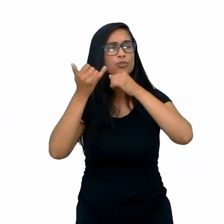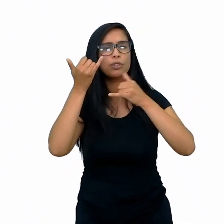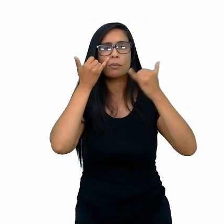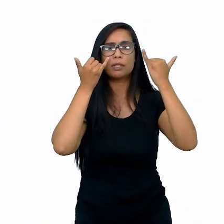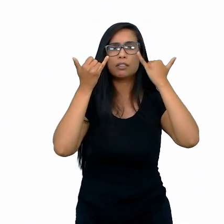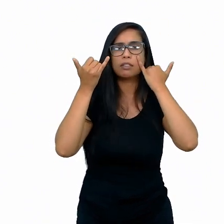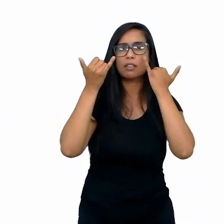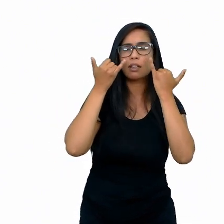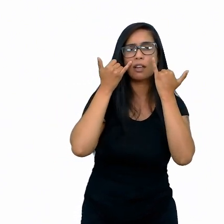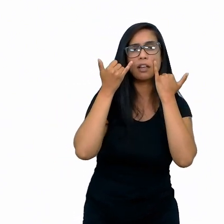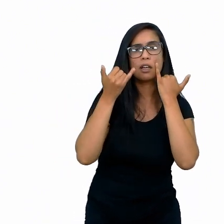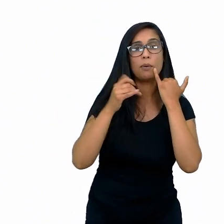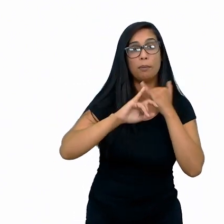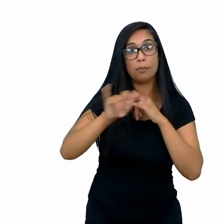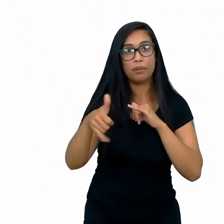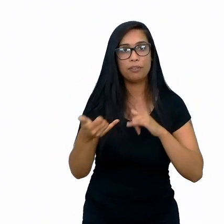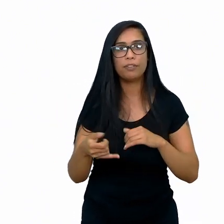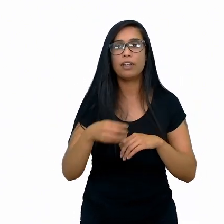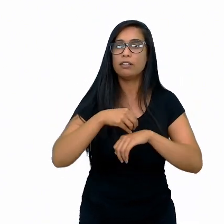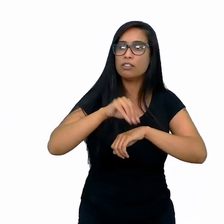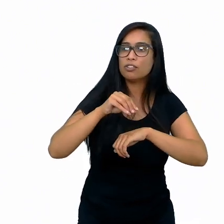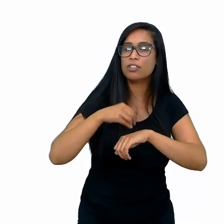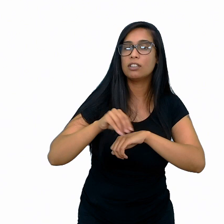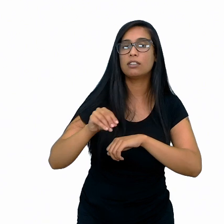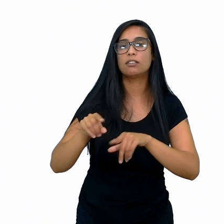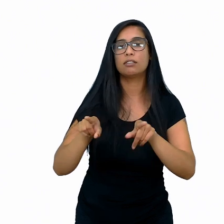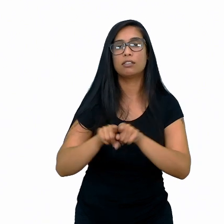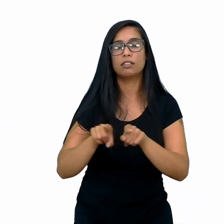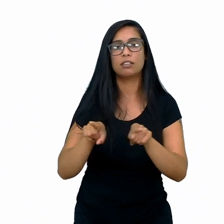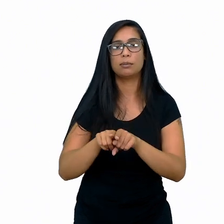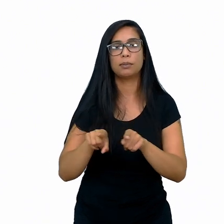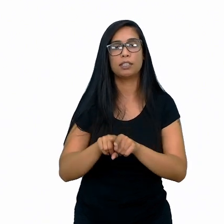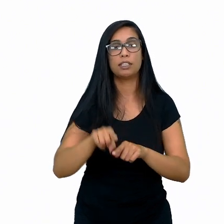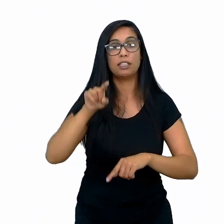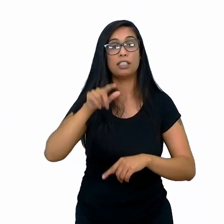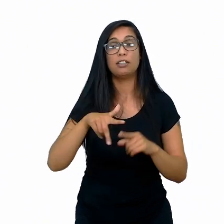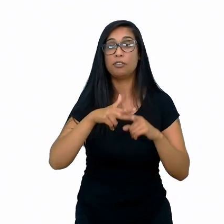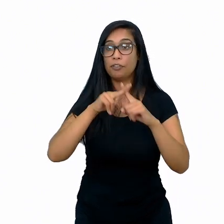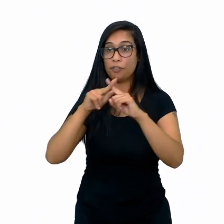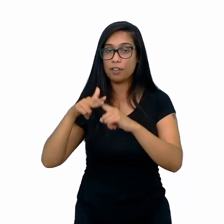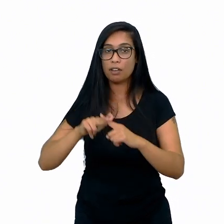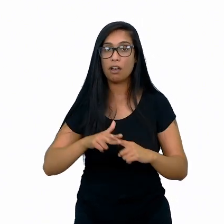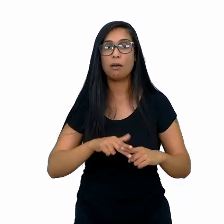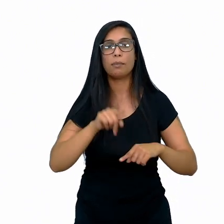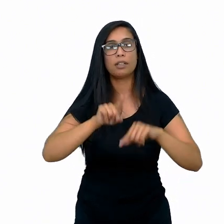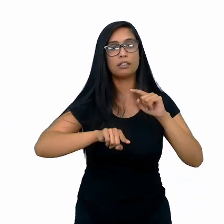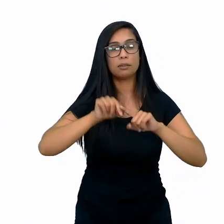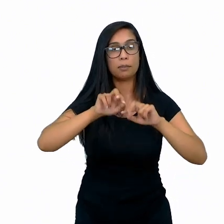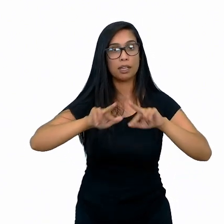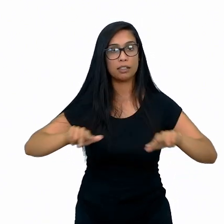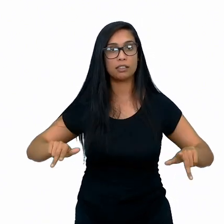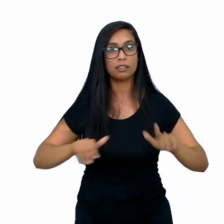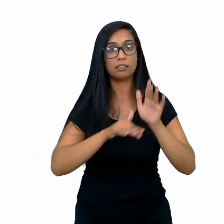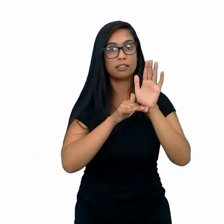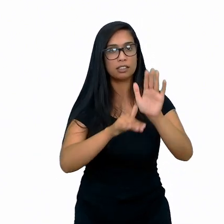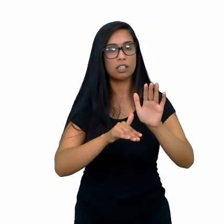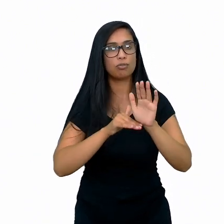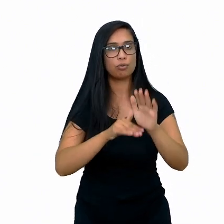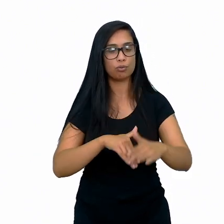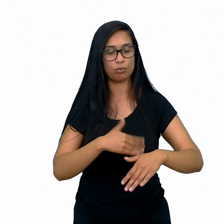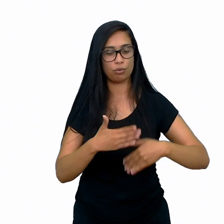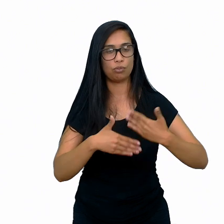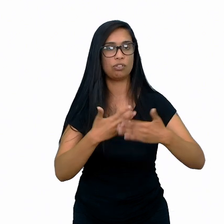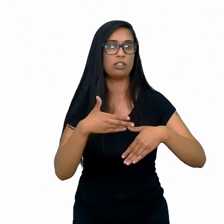estudantes e planejar também instrumentos que permitam uma avaliação processual